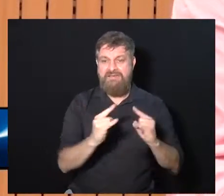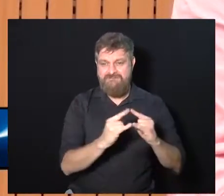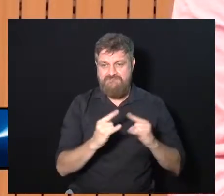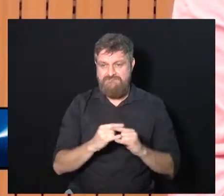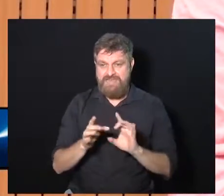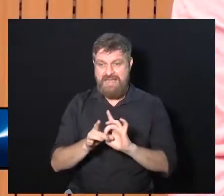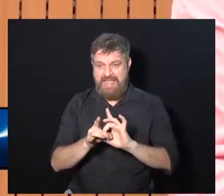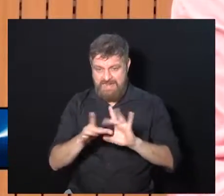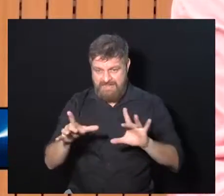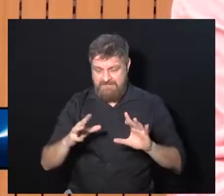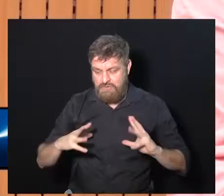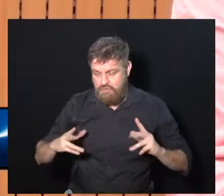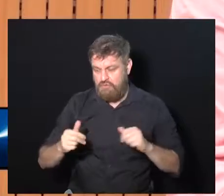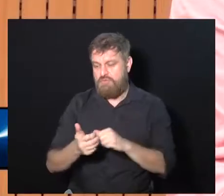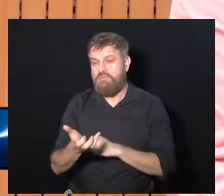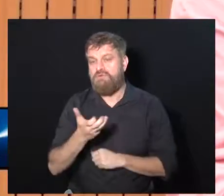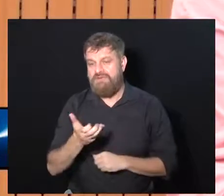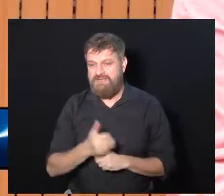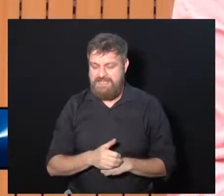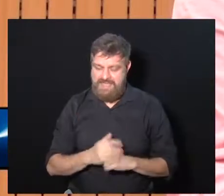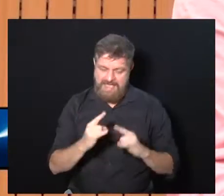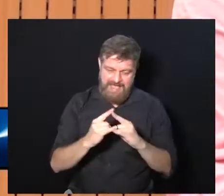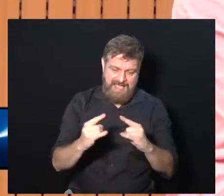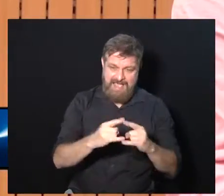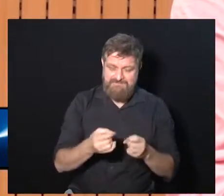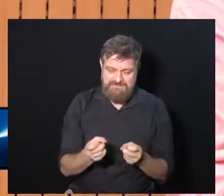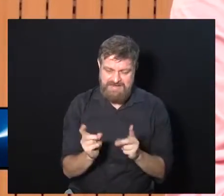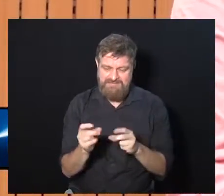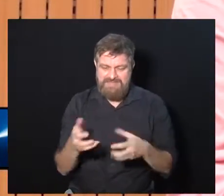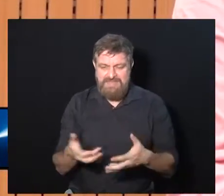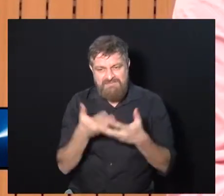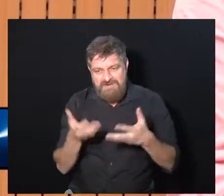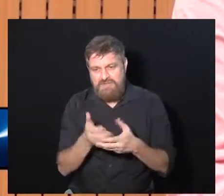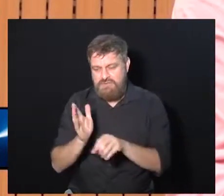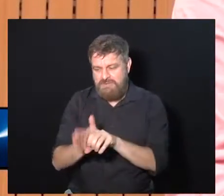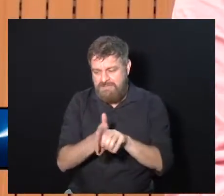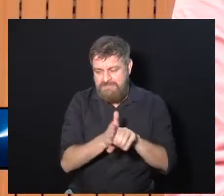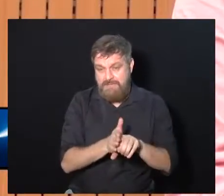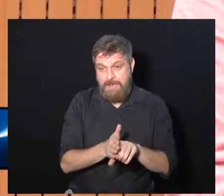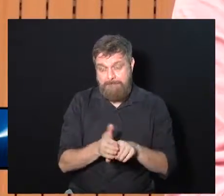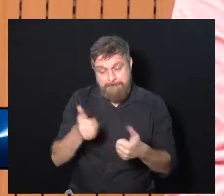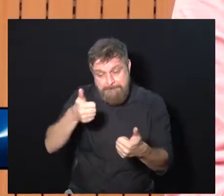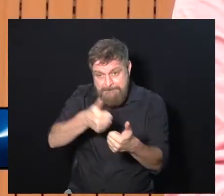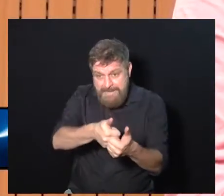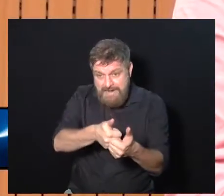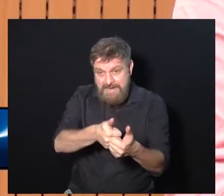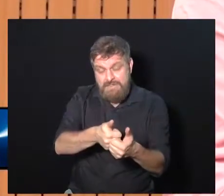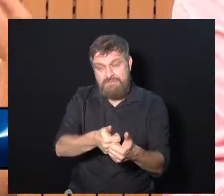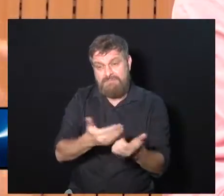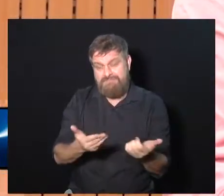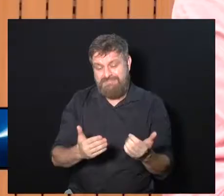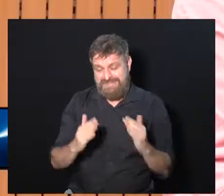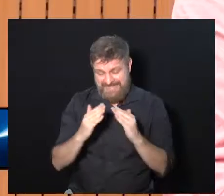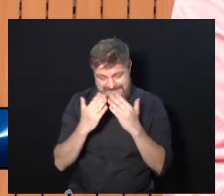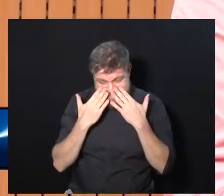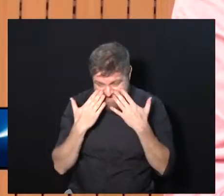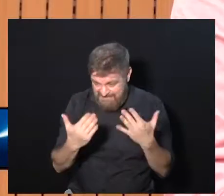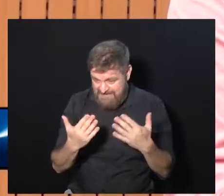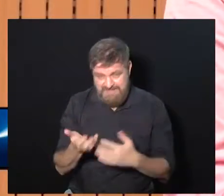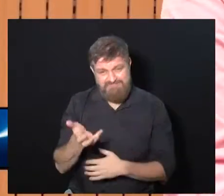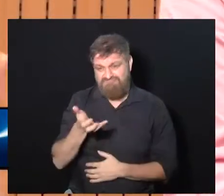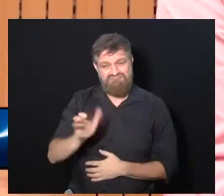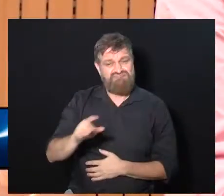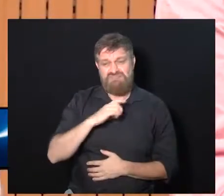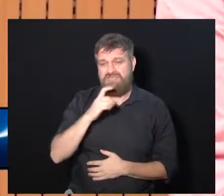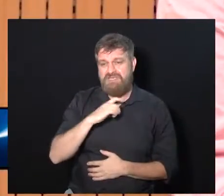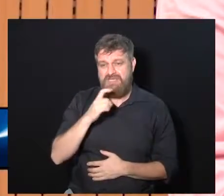uma feira perto de casa, mas não quer na sua rua. Hoje, com o advento dos supermercados, dos varejões, a própria feira